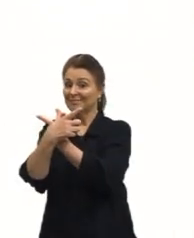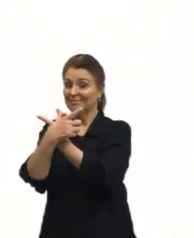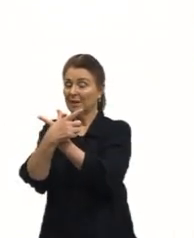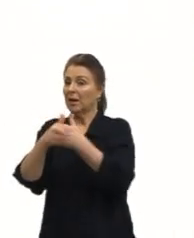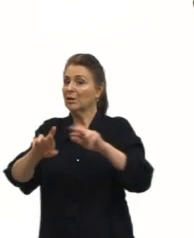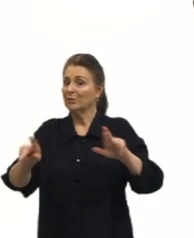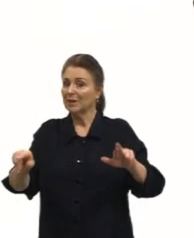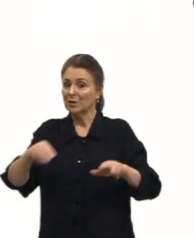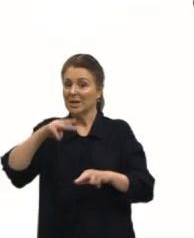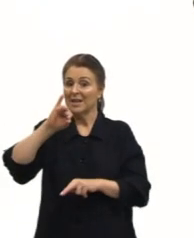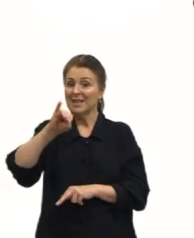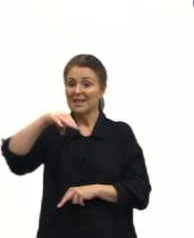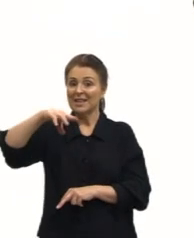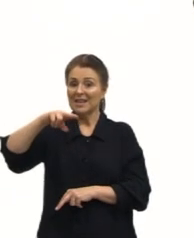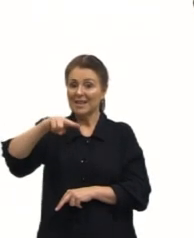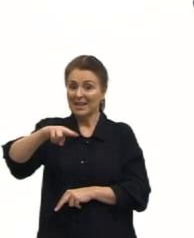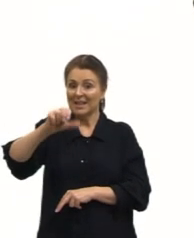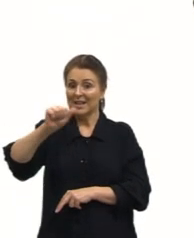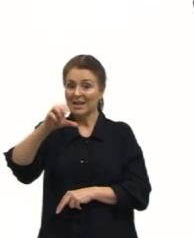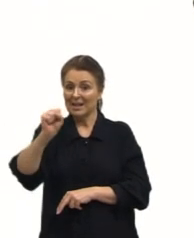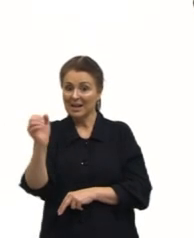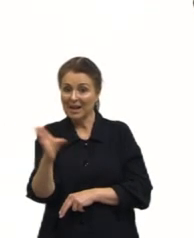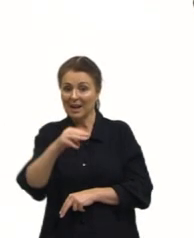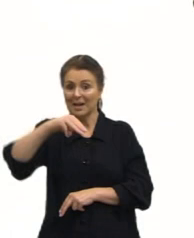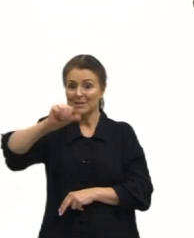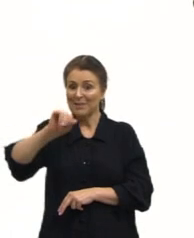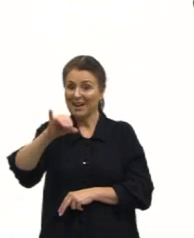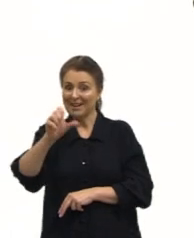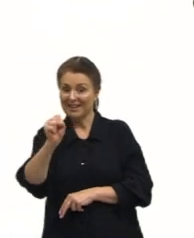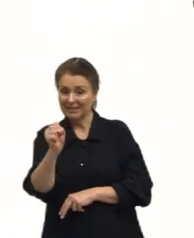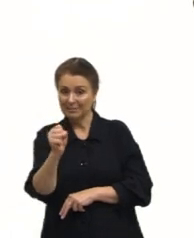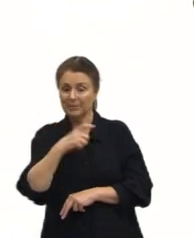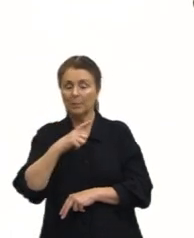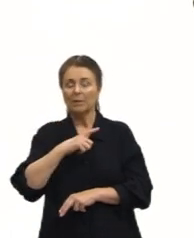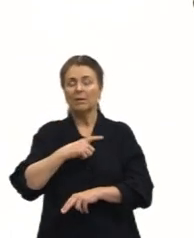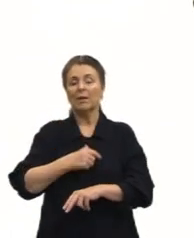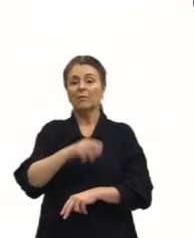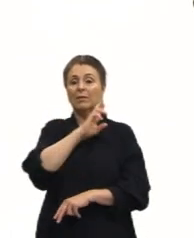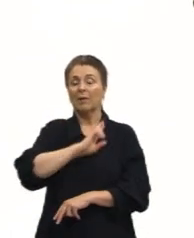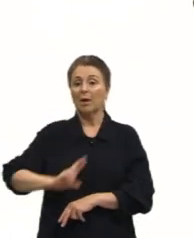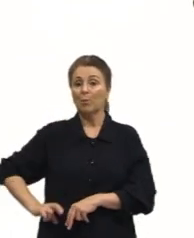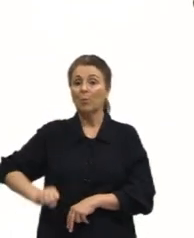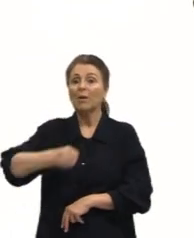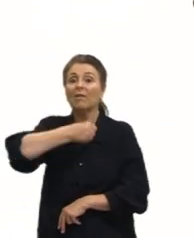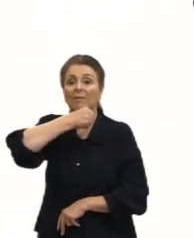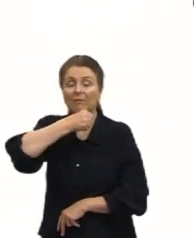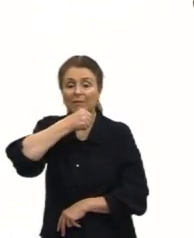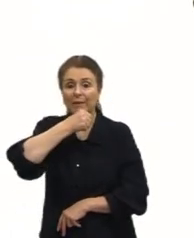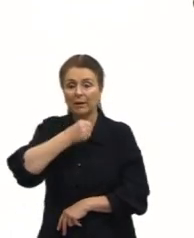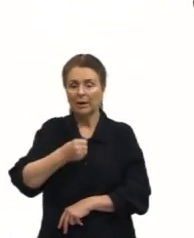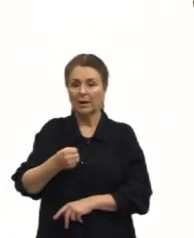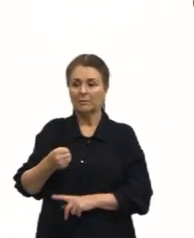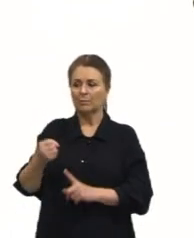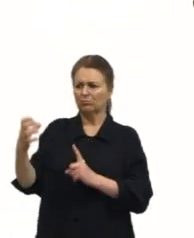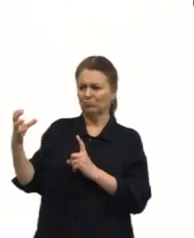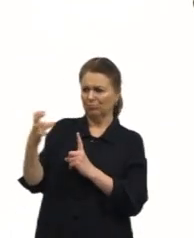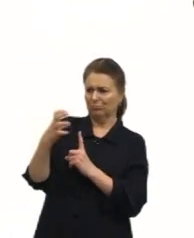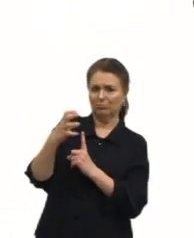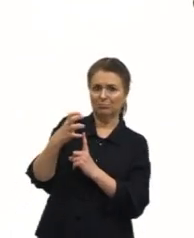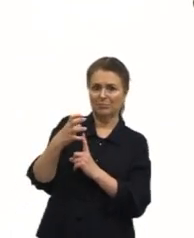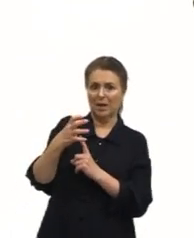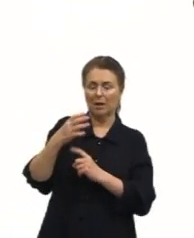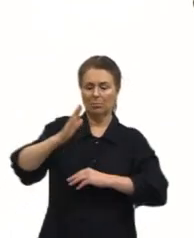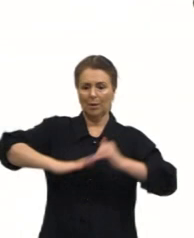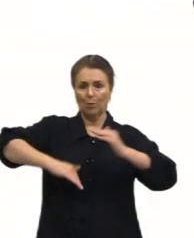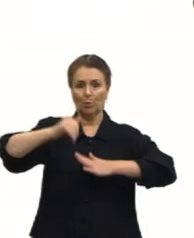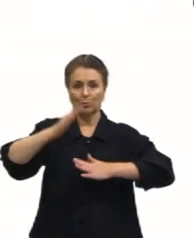responder essa questão também teve questões aí da República Velha e é interessante essa questão de impactos da construção Ferroviária